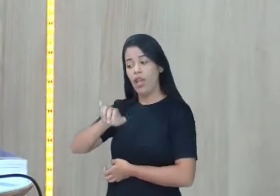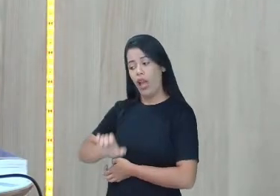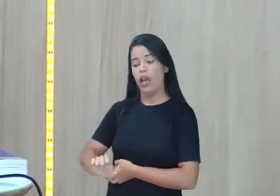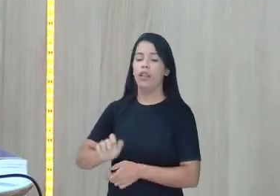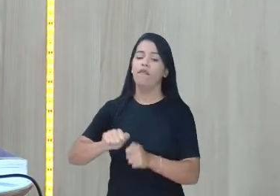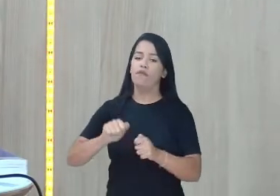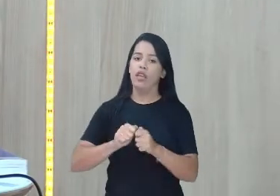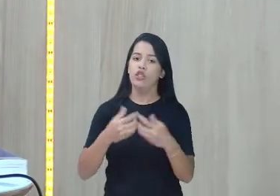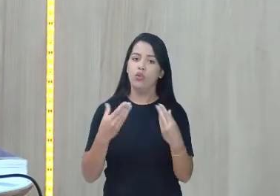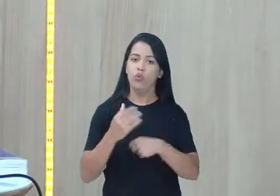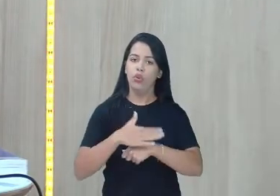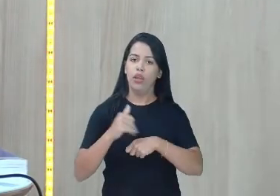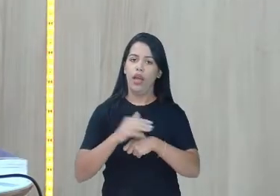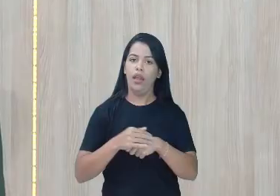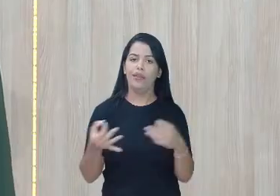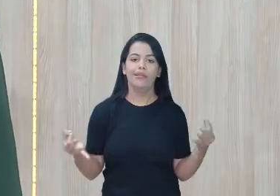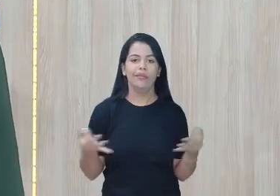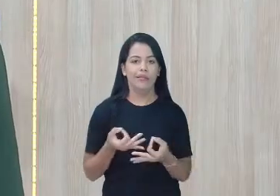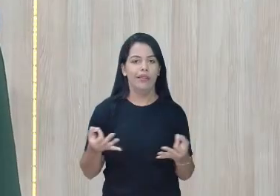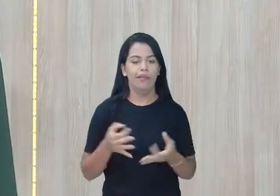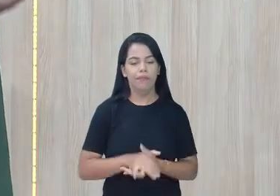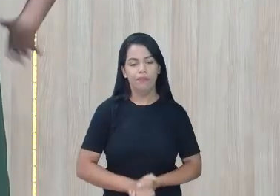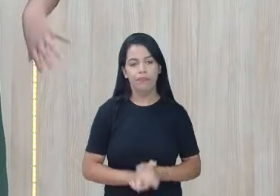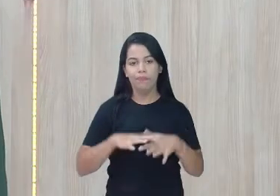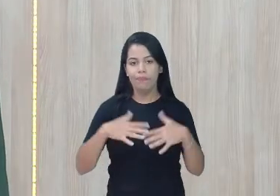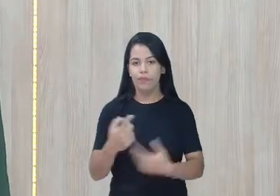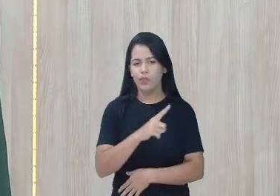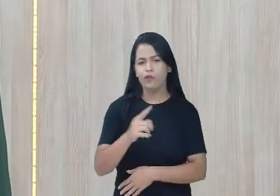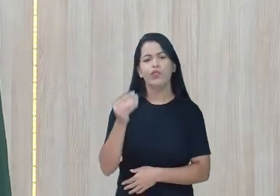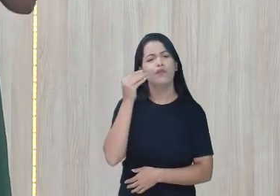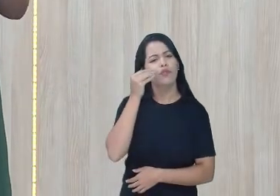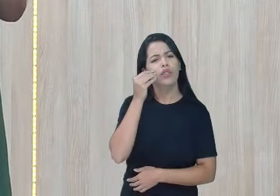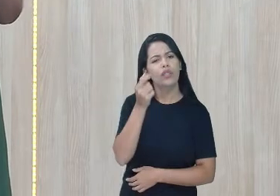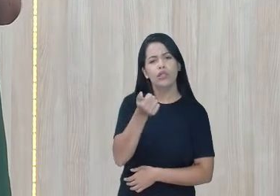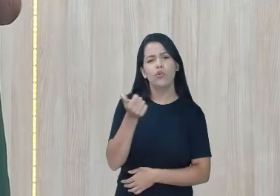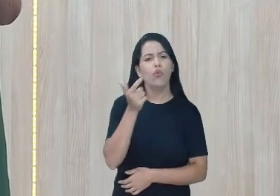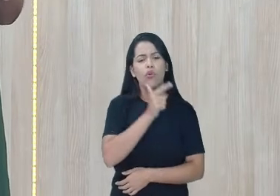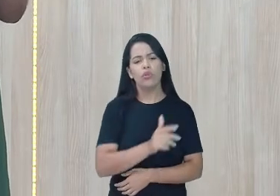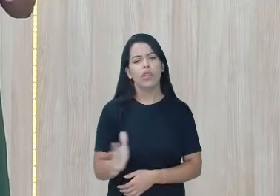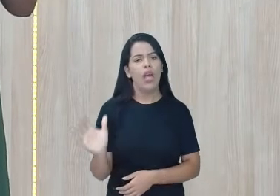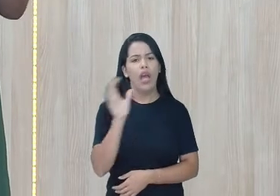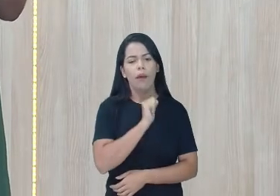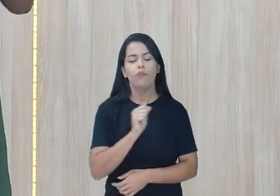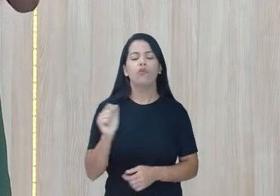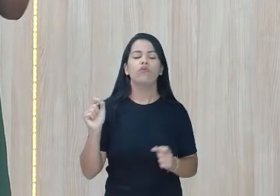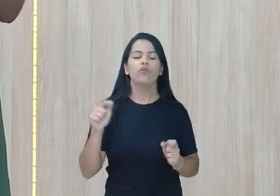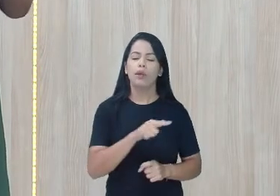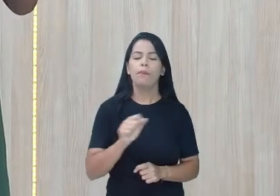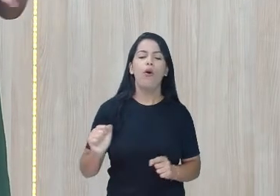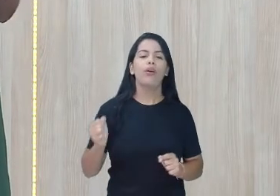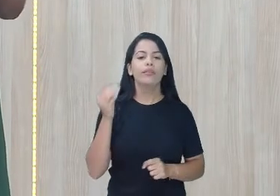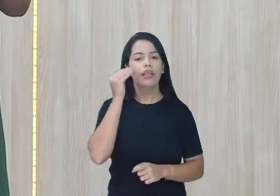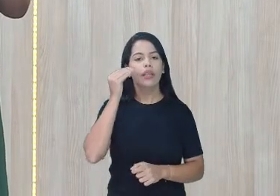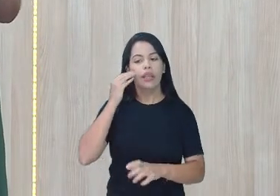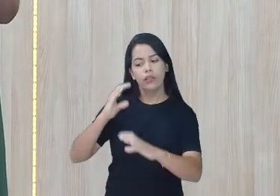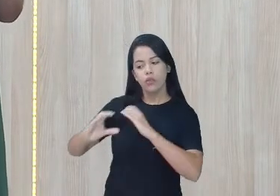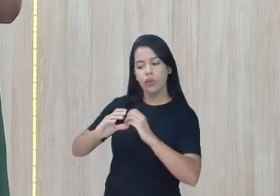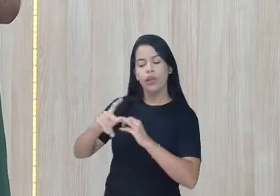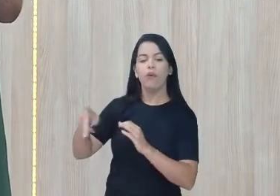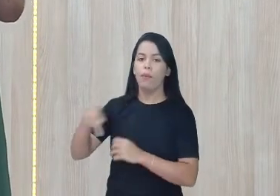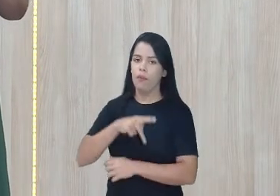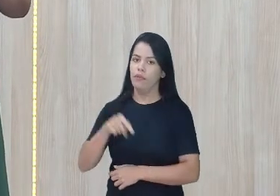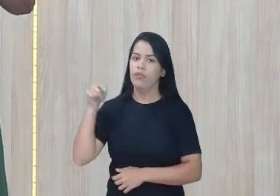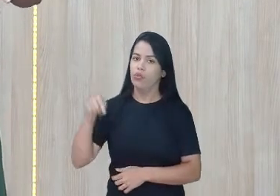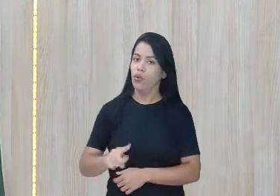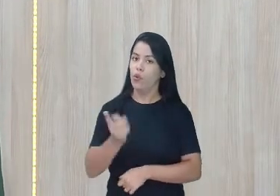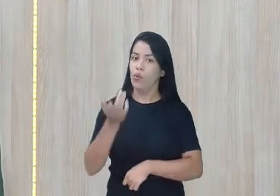que está excelente. Isso, minha gente. Vão tentando aí, mesmo que não consigam logo de cara, vão tentando se comunicar com a professora Camille, que uma hora vai dar certo,